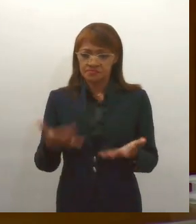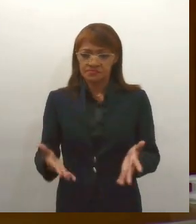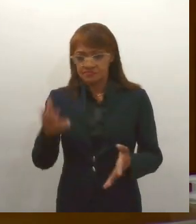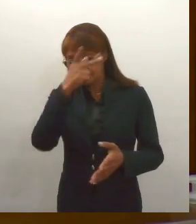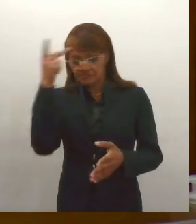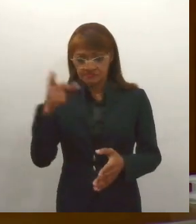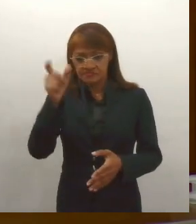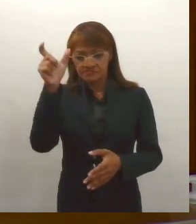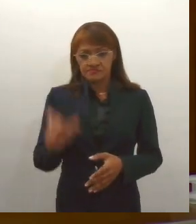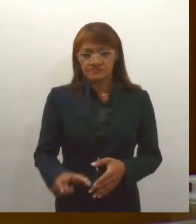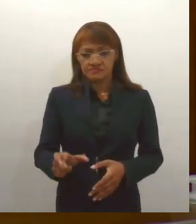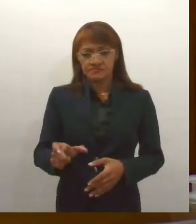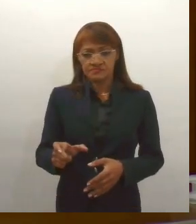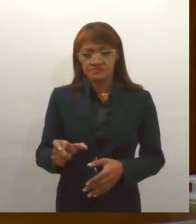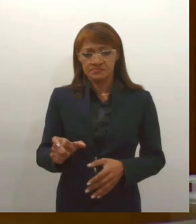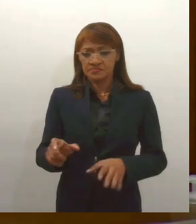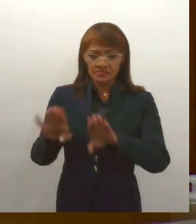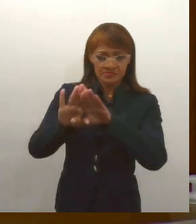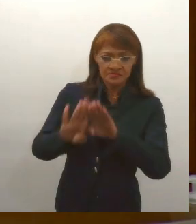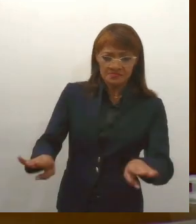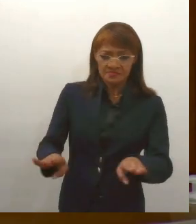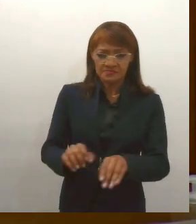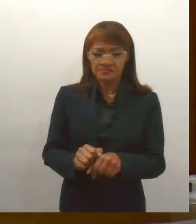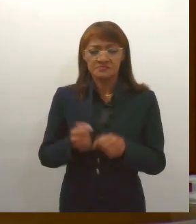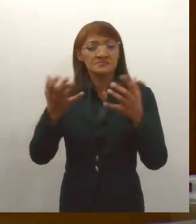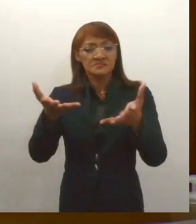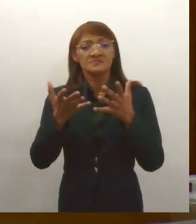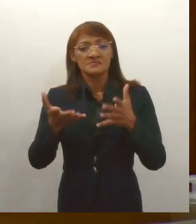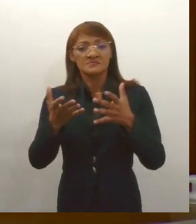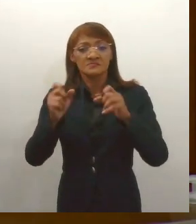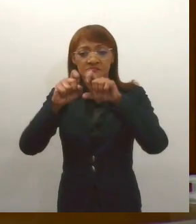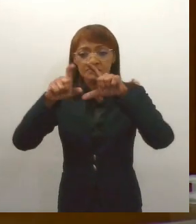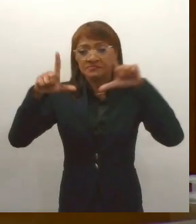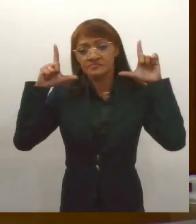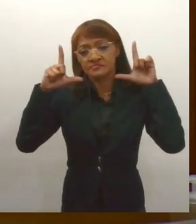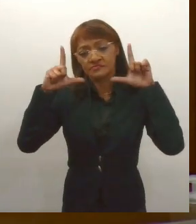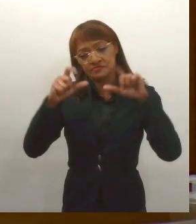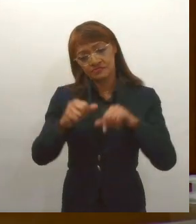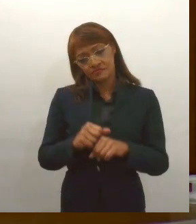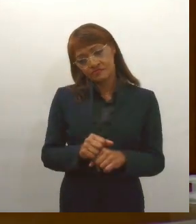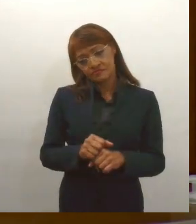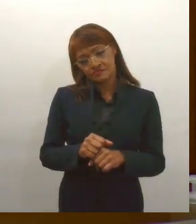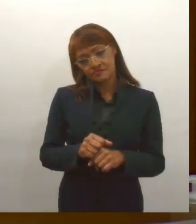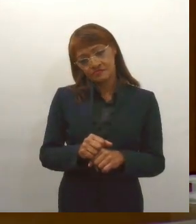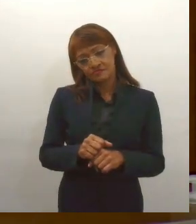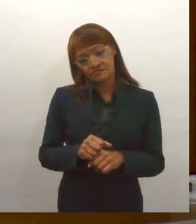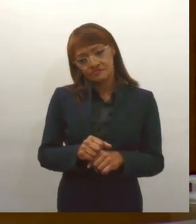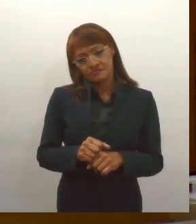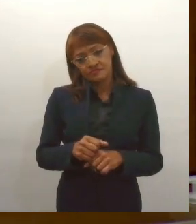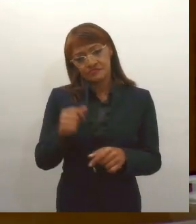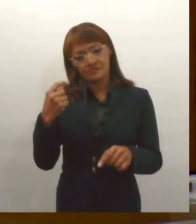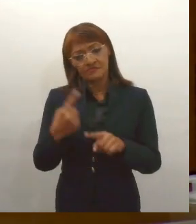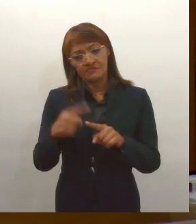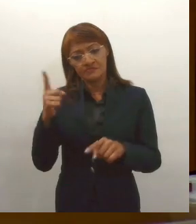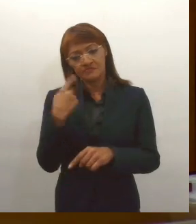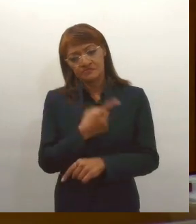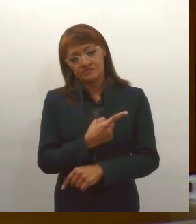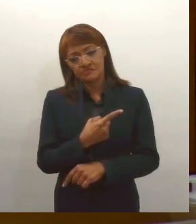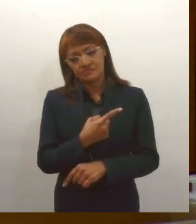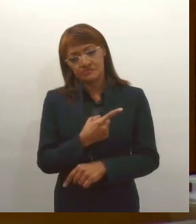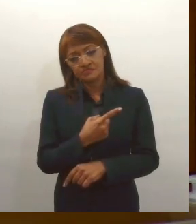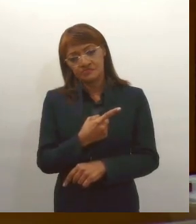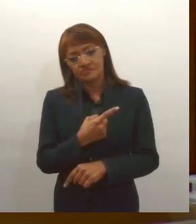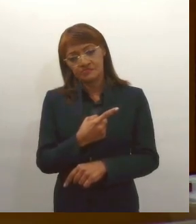querem ilidade as custas das nossas mais dois minutos Deputado a custas